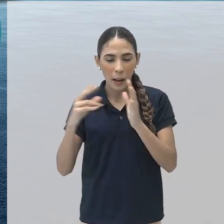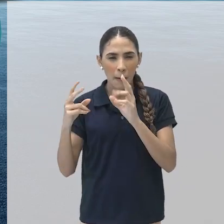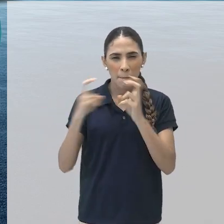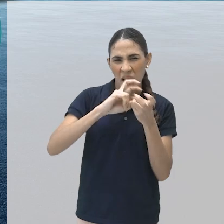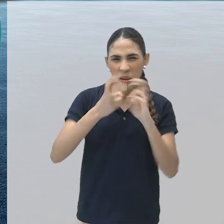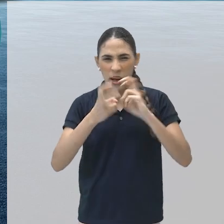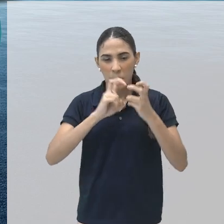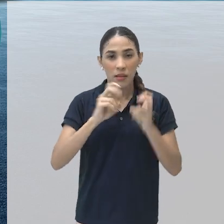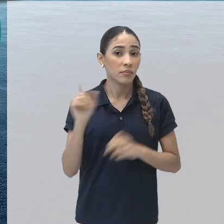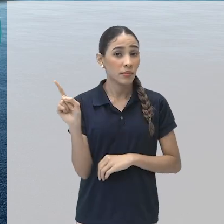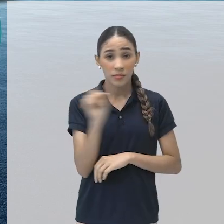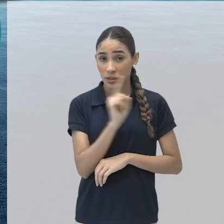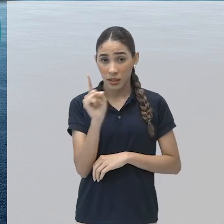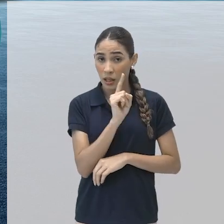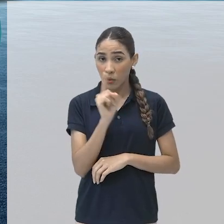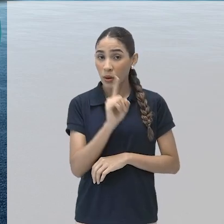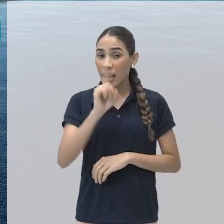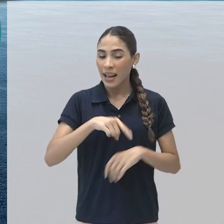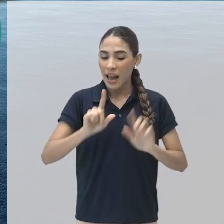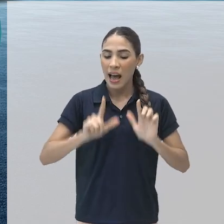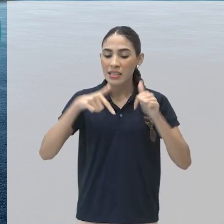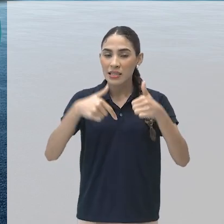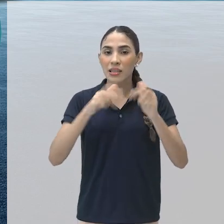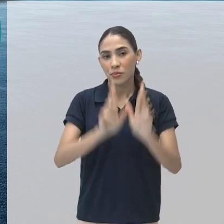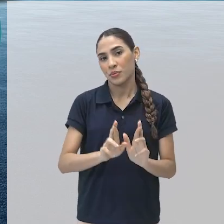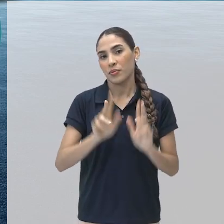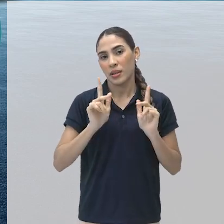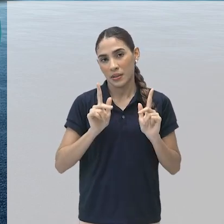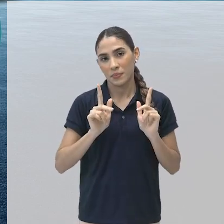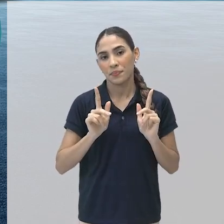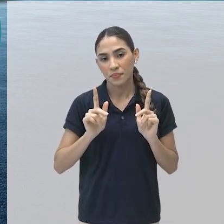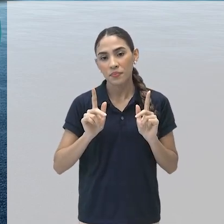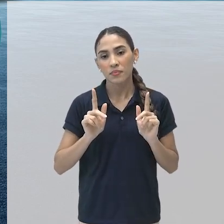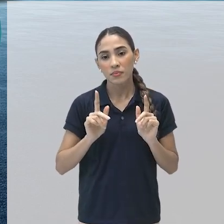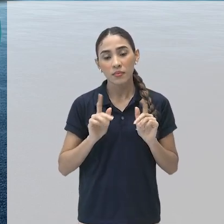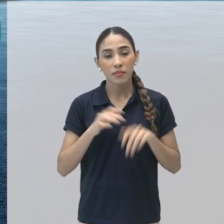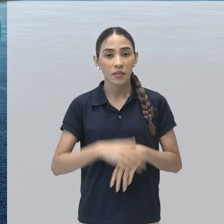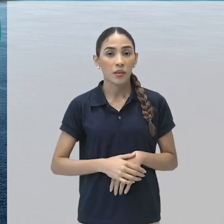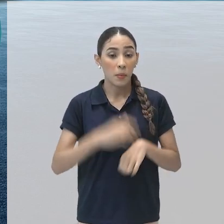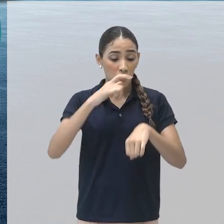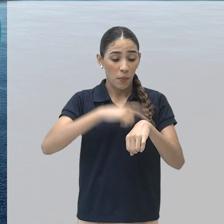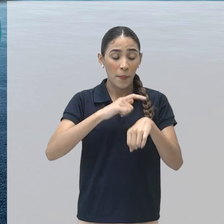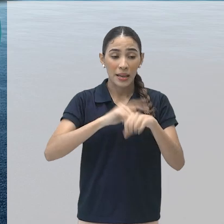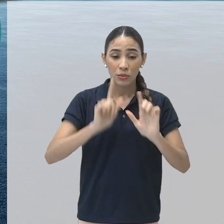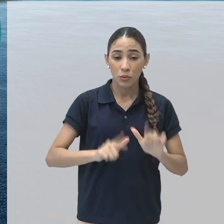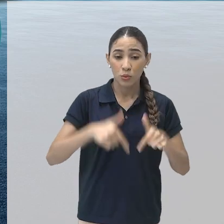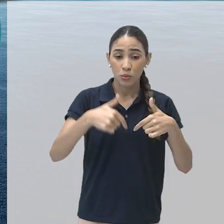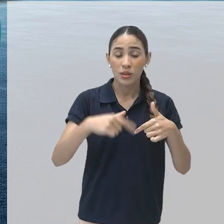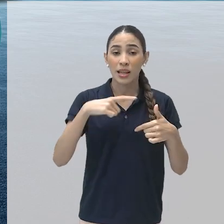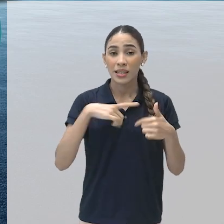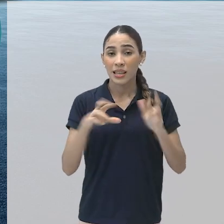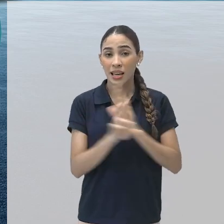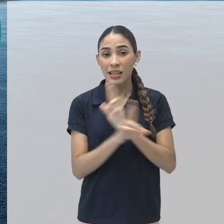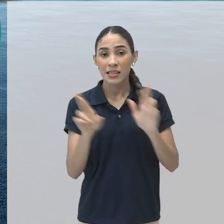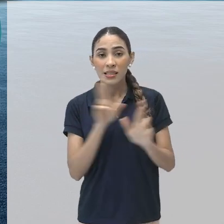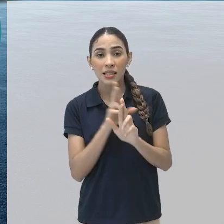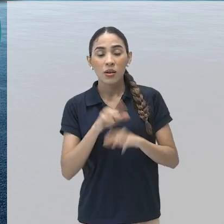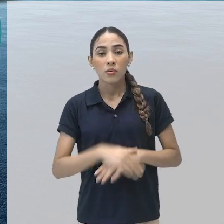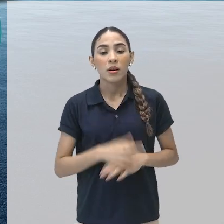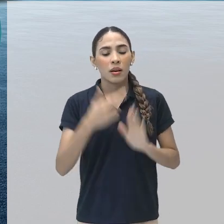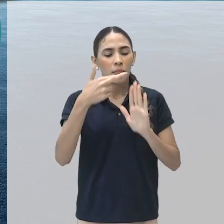tá? São duas ações completamente diferentes. Enquanto a luta ela está relacionada